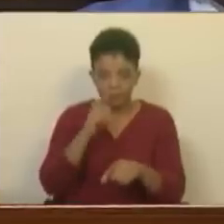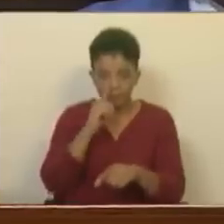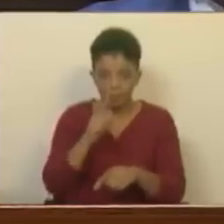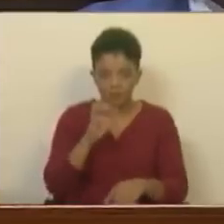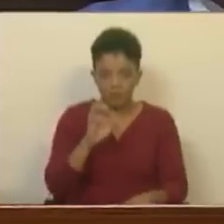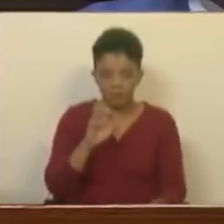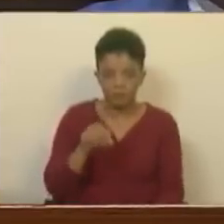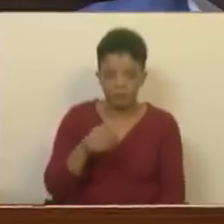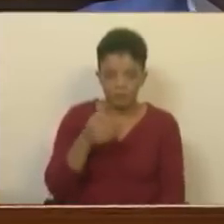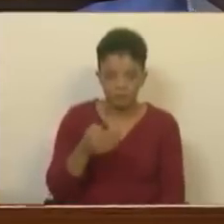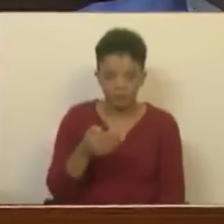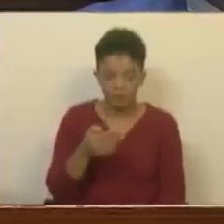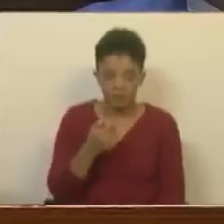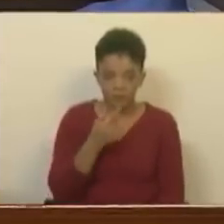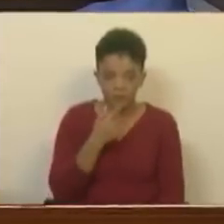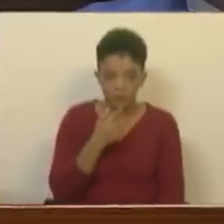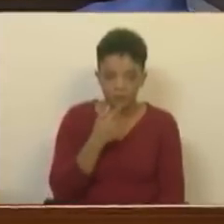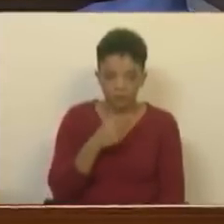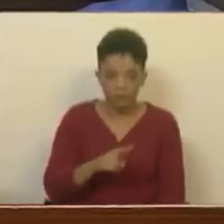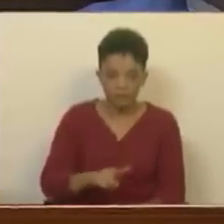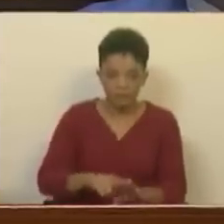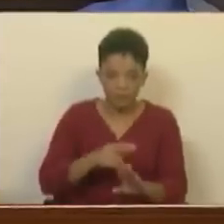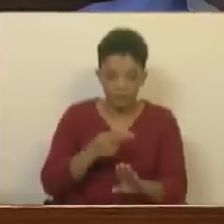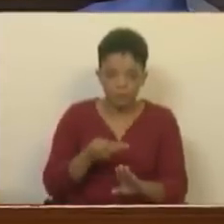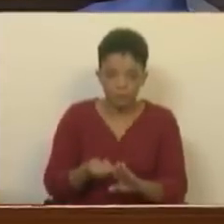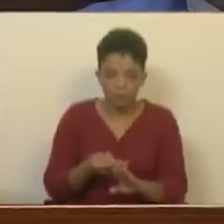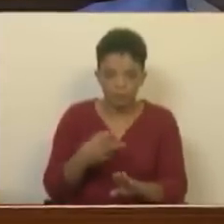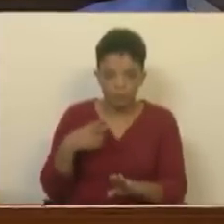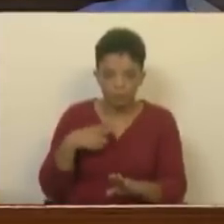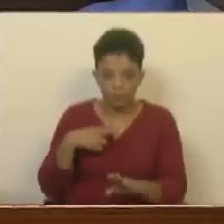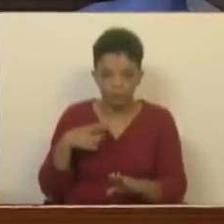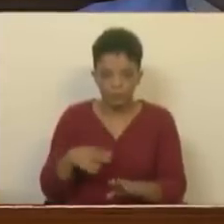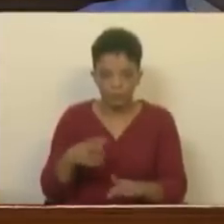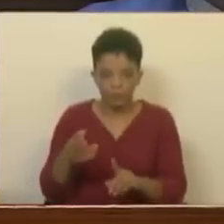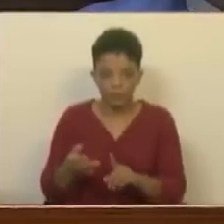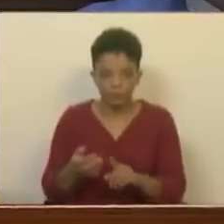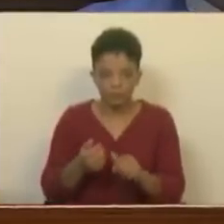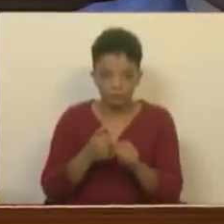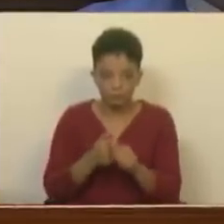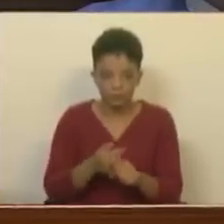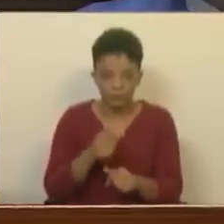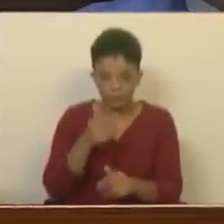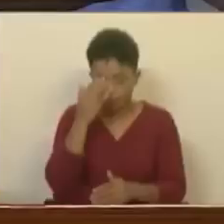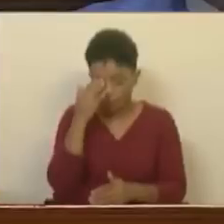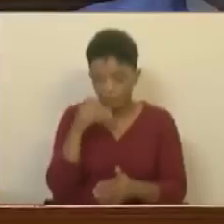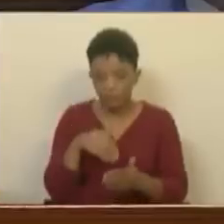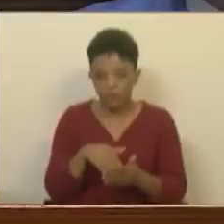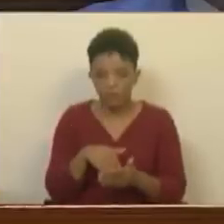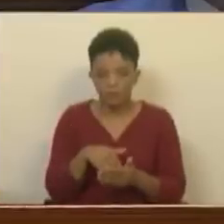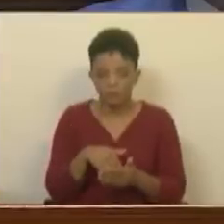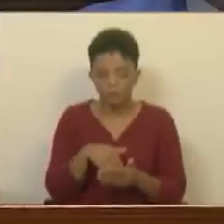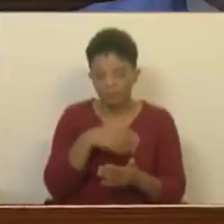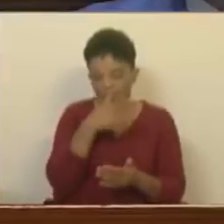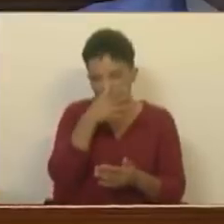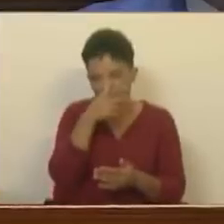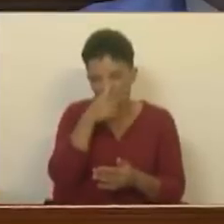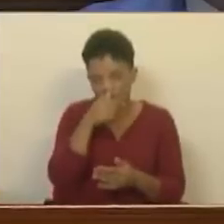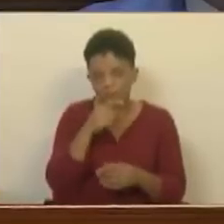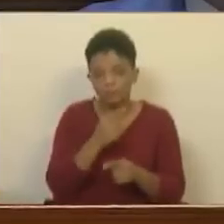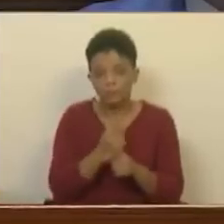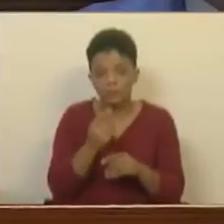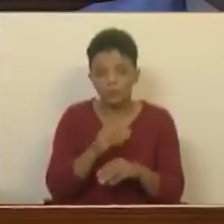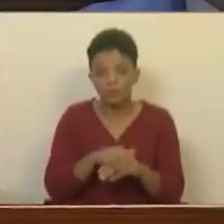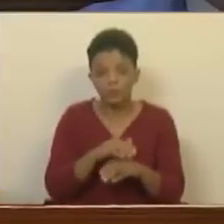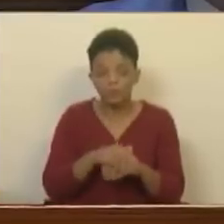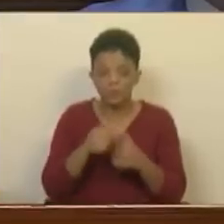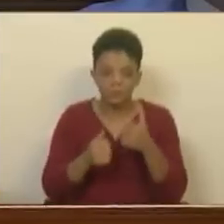8,7 ou seja o dobro daquilo que Portugal convergiu e estes resultados desanimadores resultam